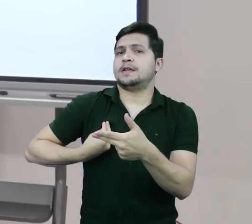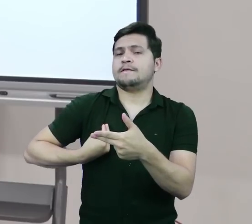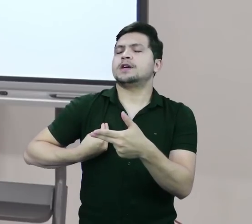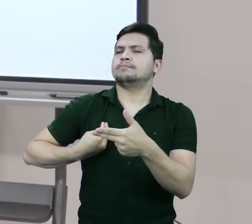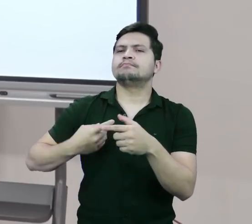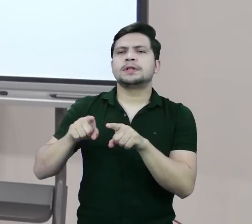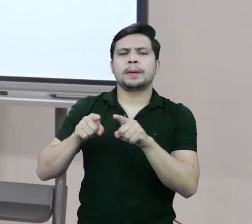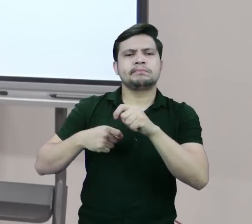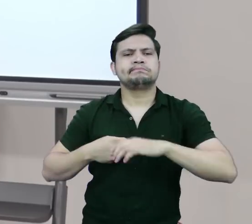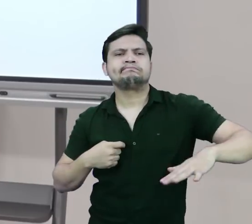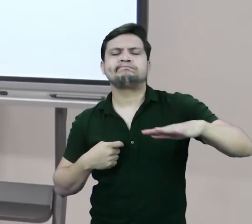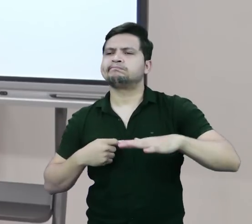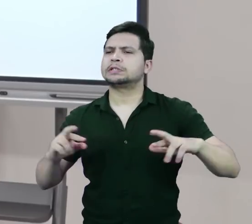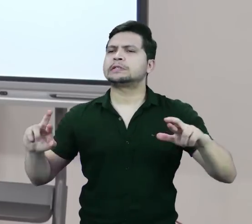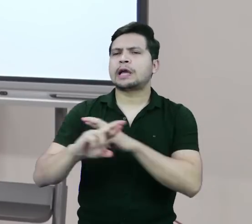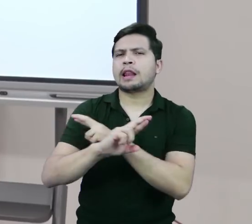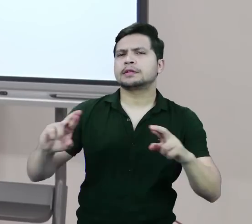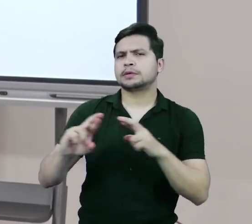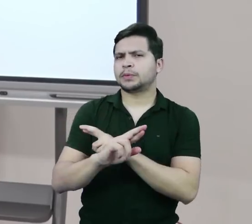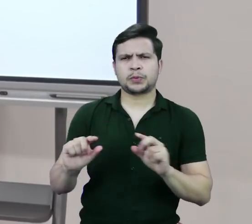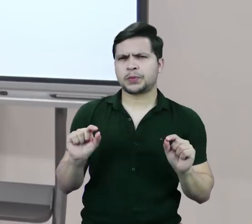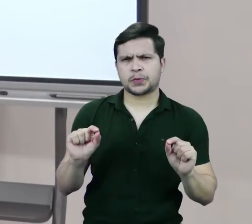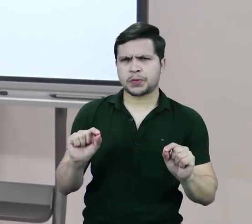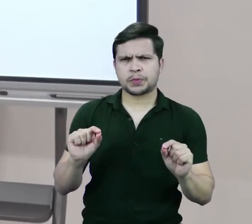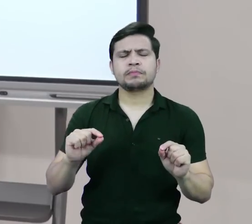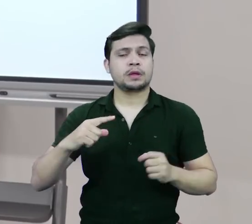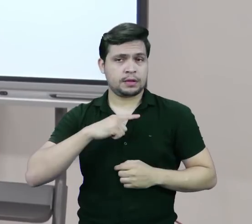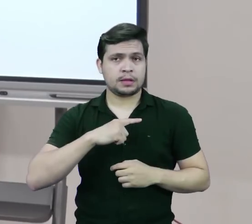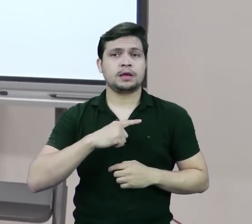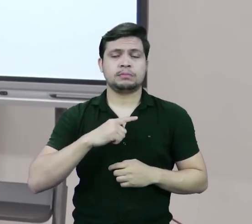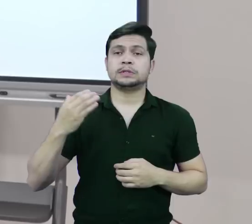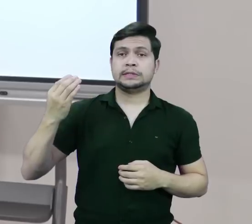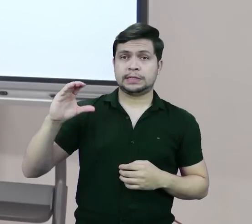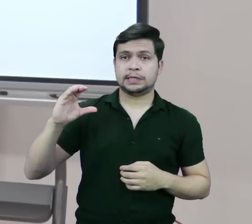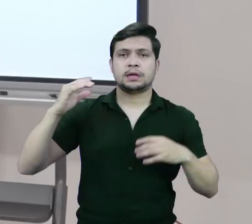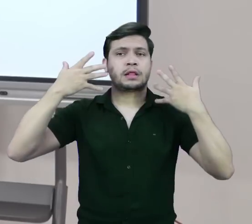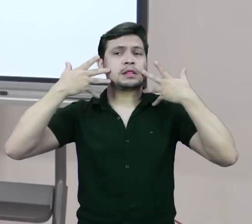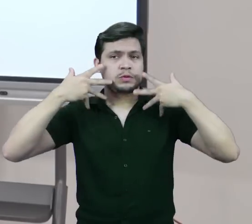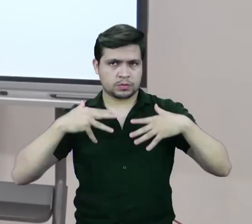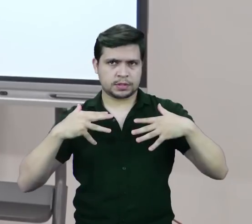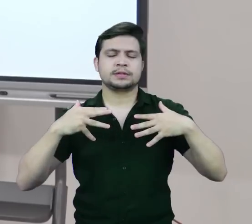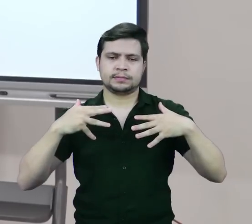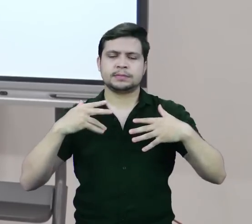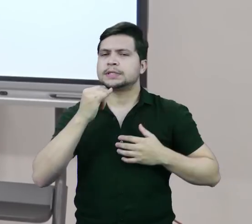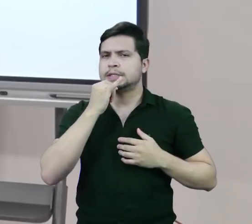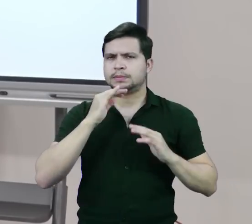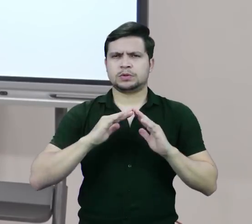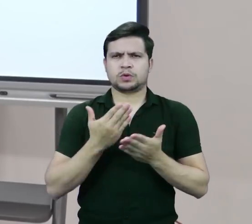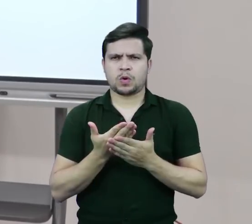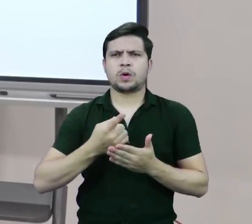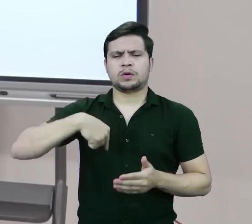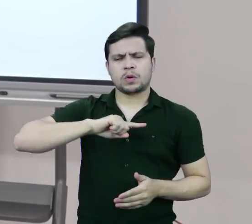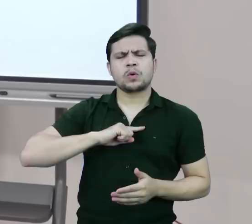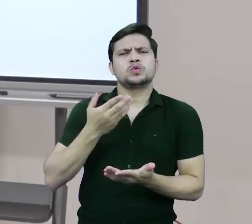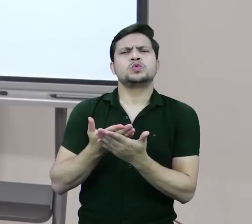e o ambiente onde esses seres vivos vivem, né? Ela está baseada nos estudos das ciências da natureza, né? A gente vê na escola